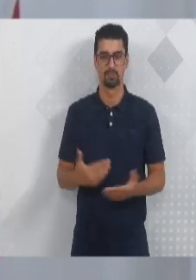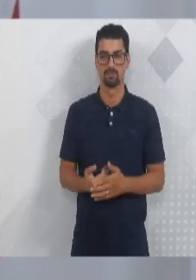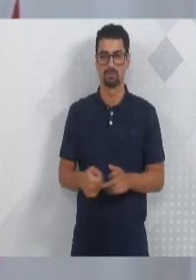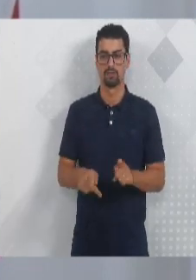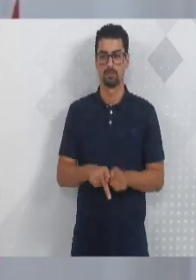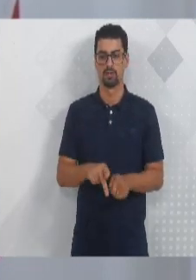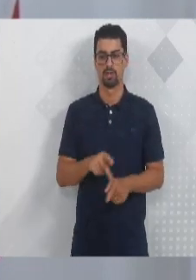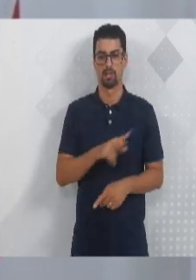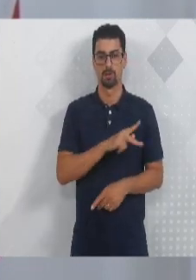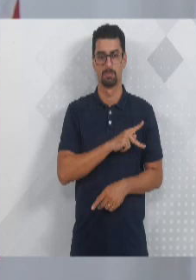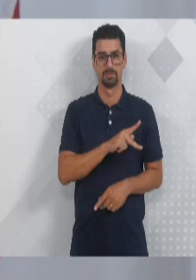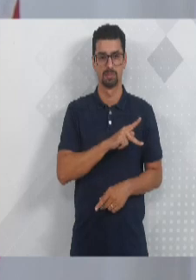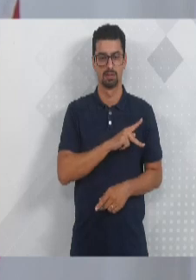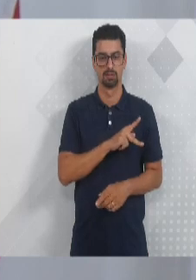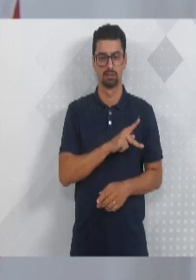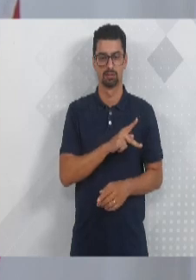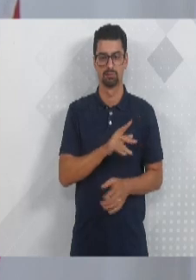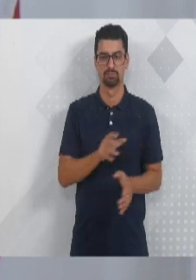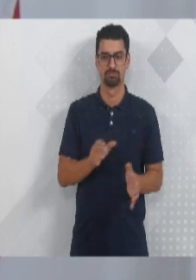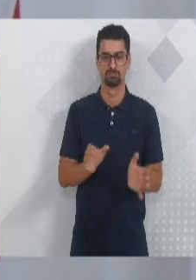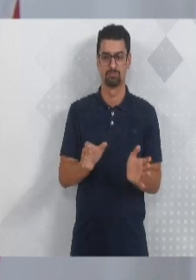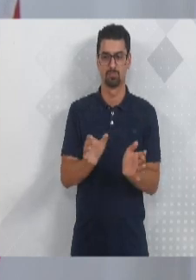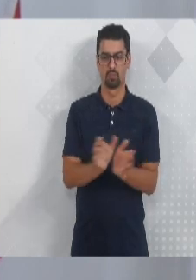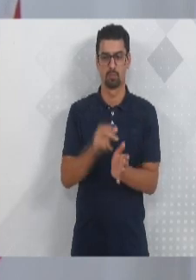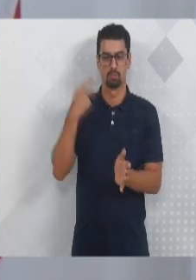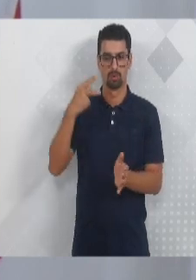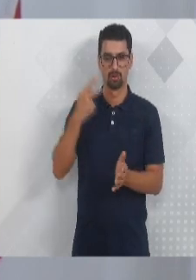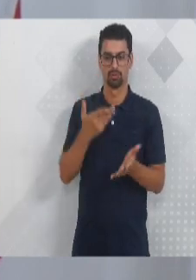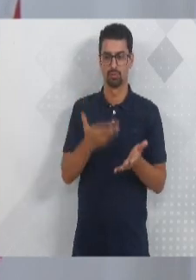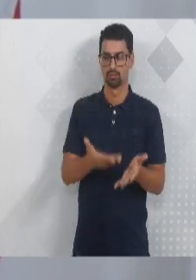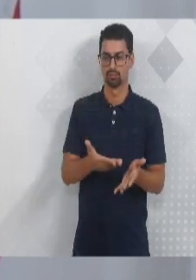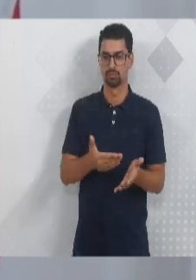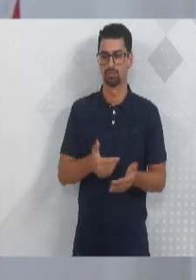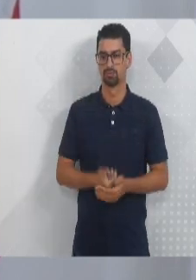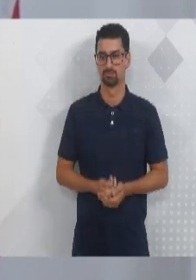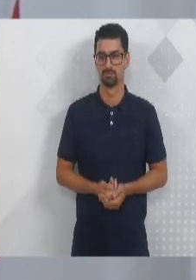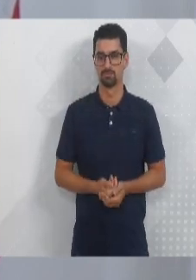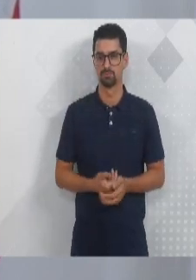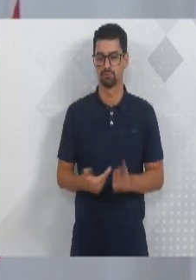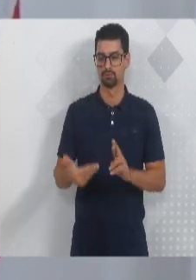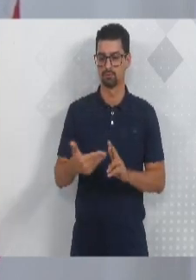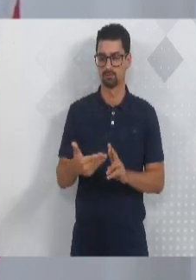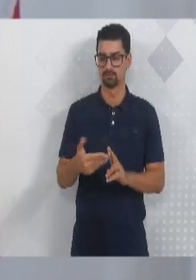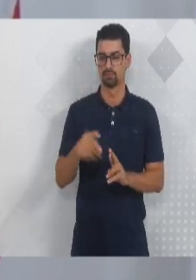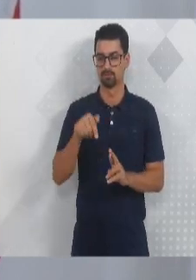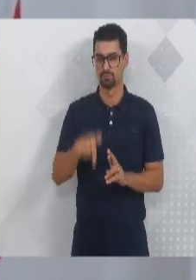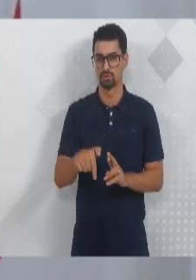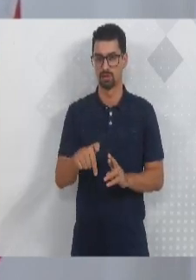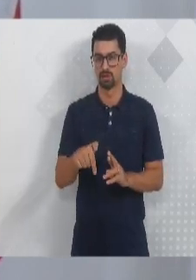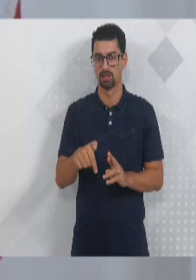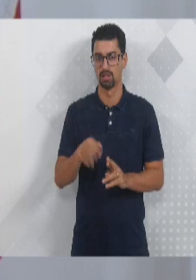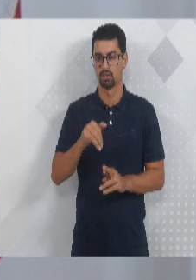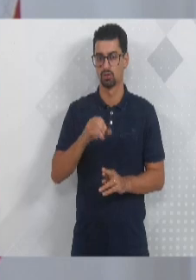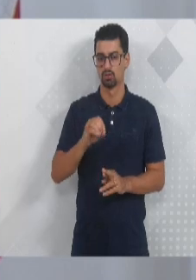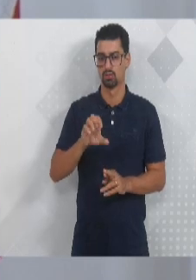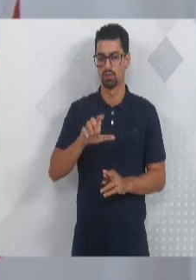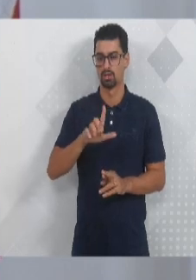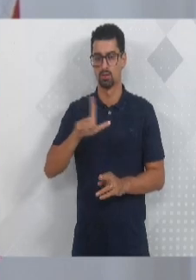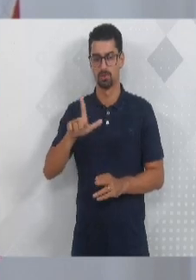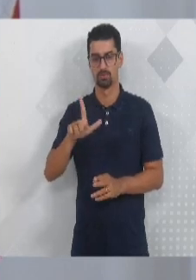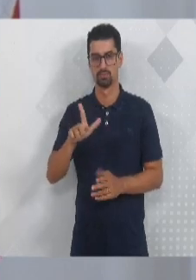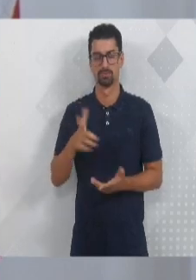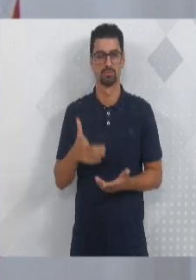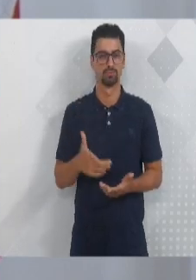do partido aqui o Daniel e Tibiri que tá representado aqui pelo amigo Joel E